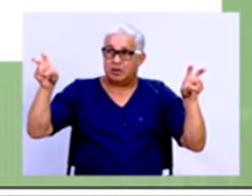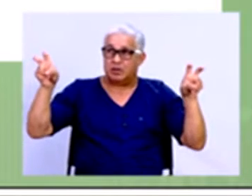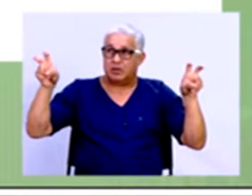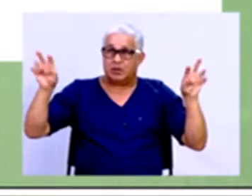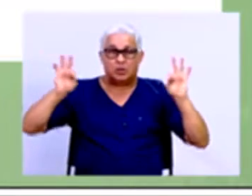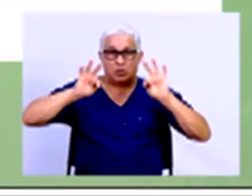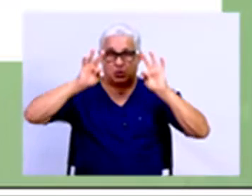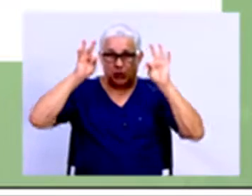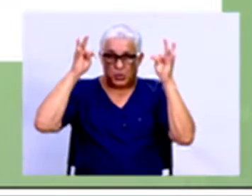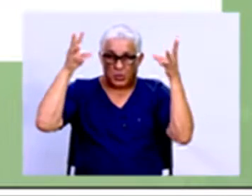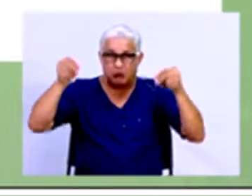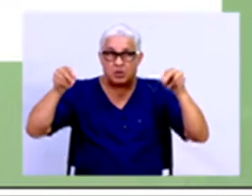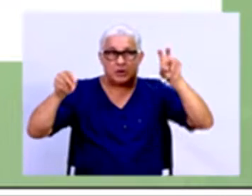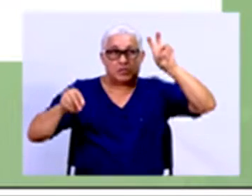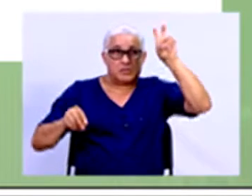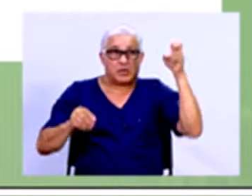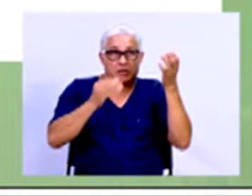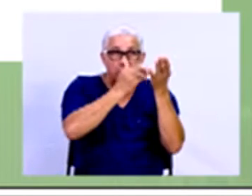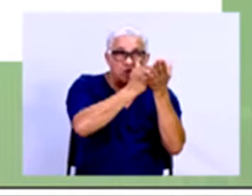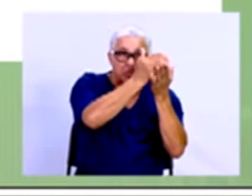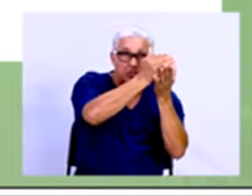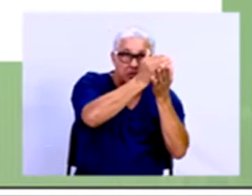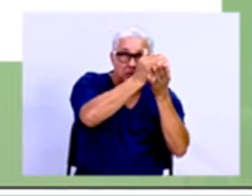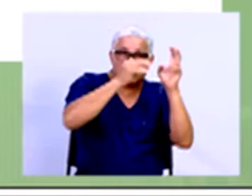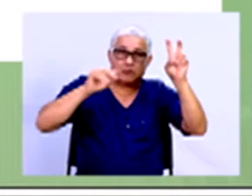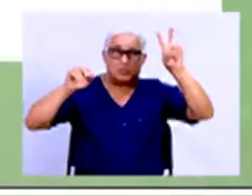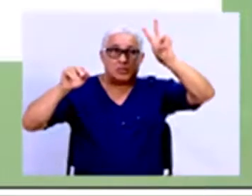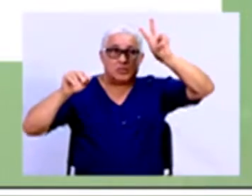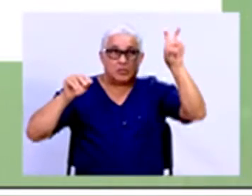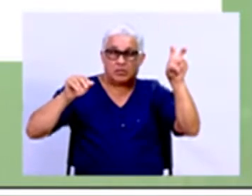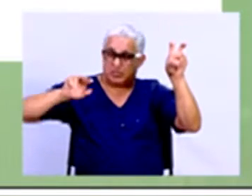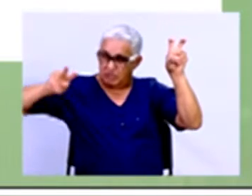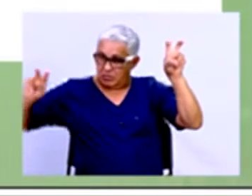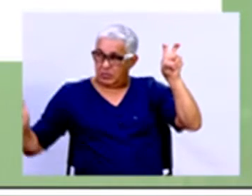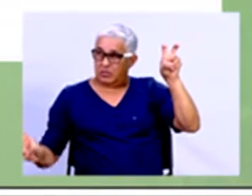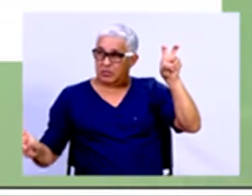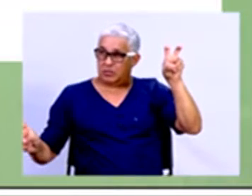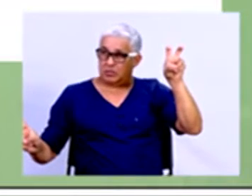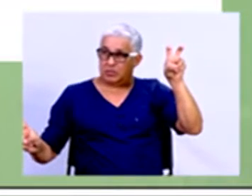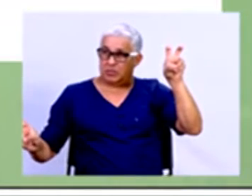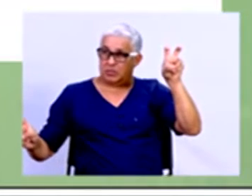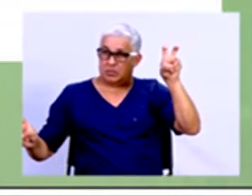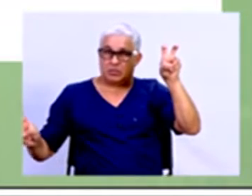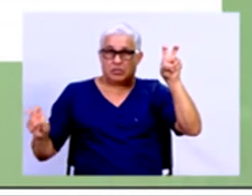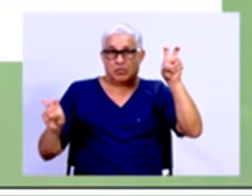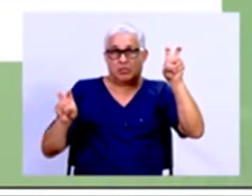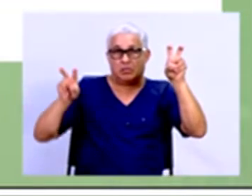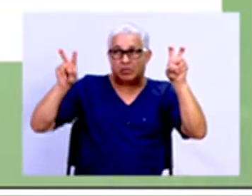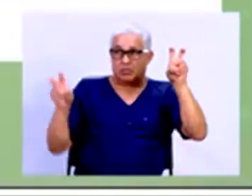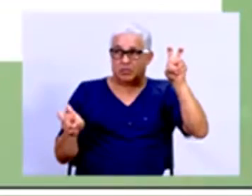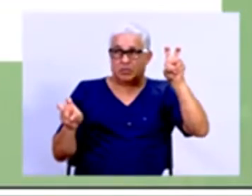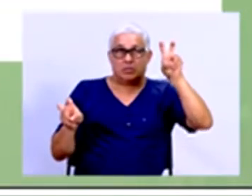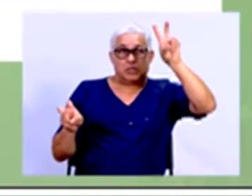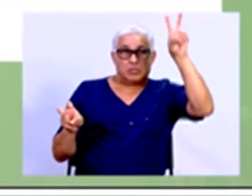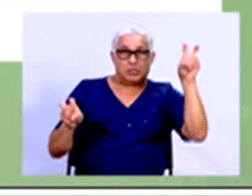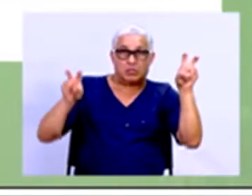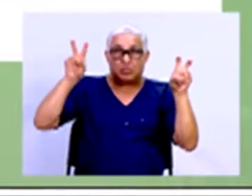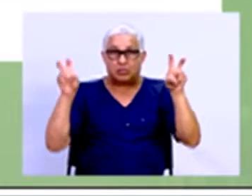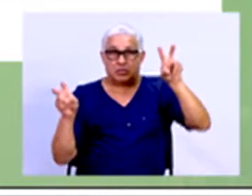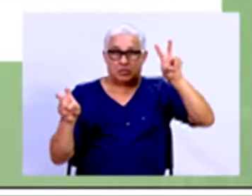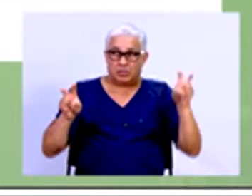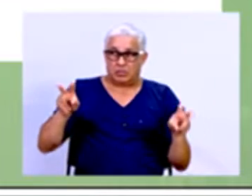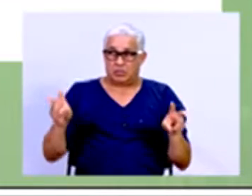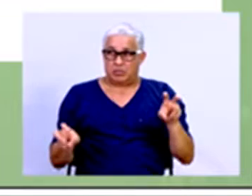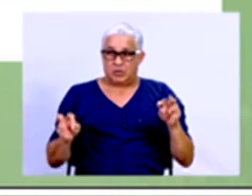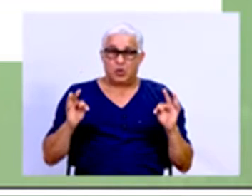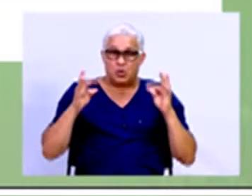no início, aliás, lá no final e aqui no início, aqui também, certo? Todos eles têm aspas